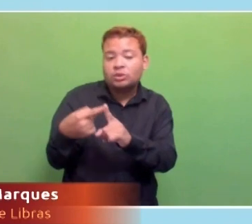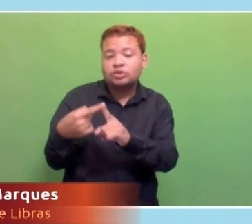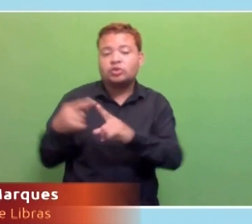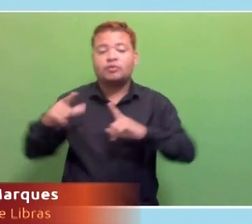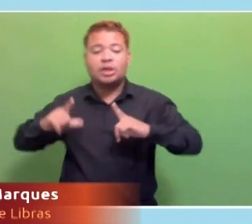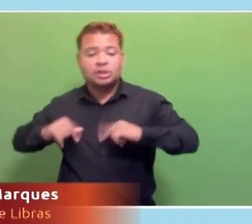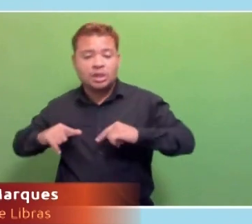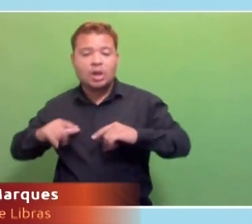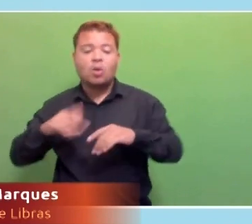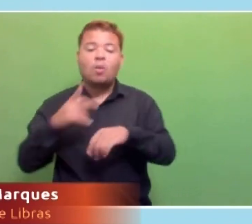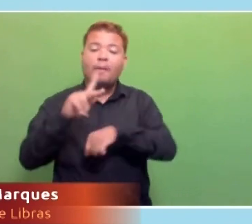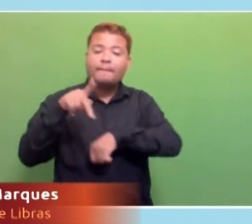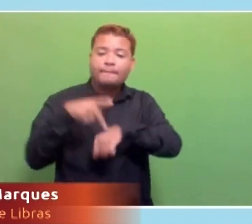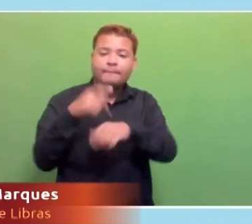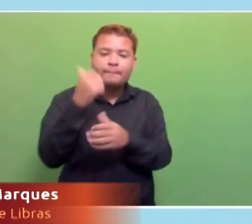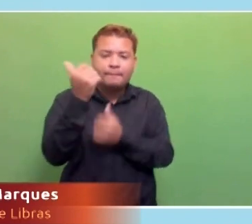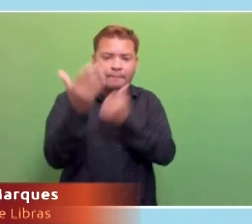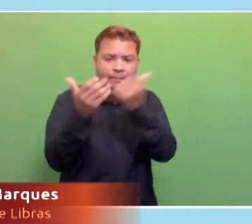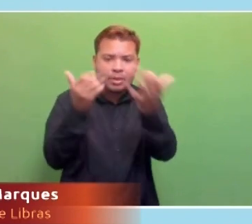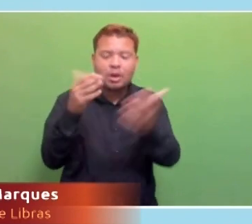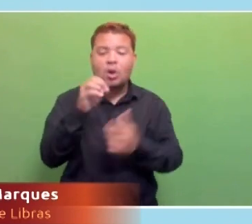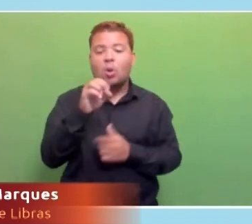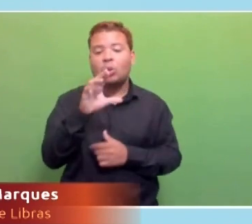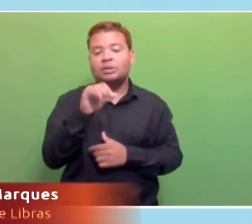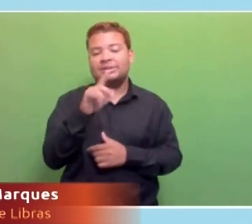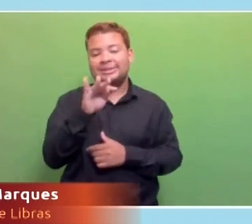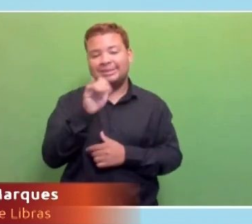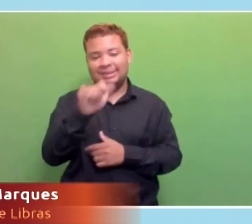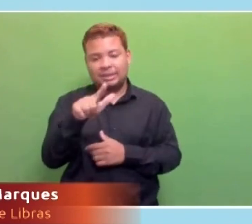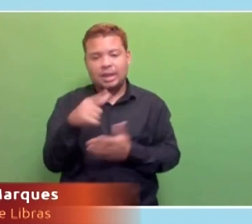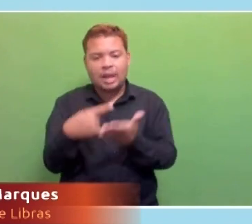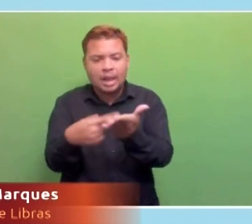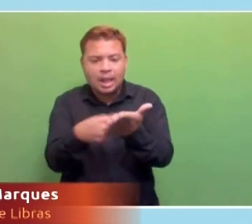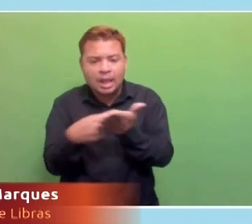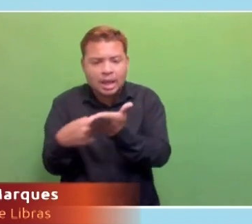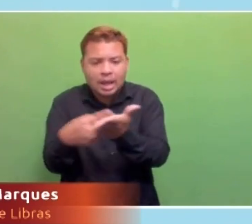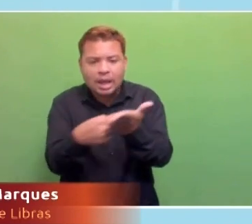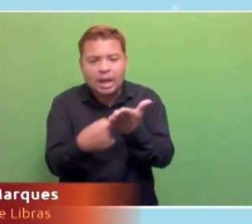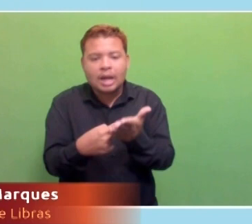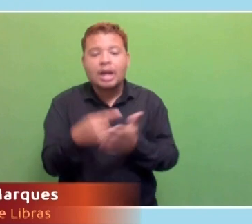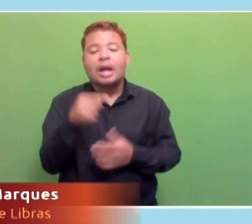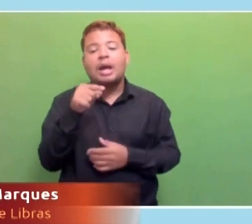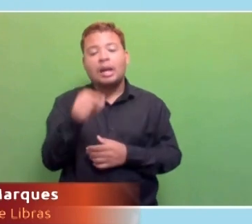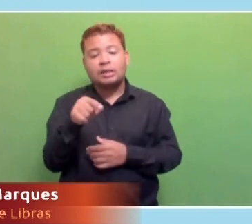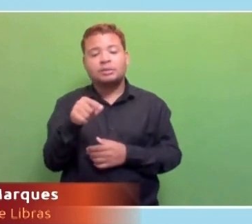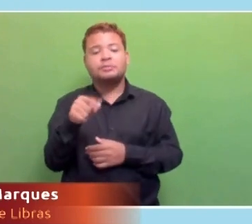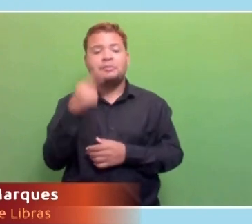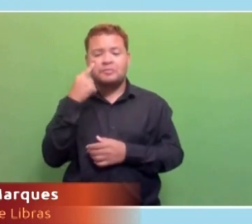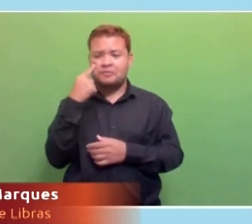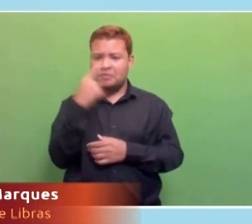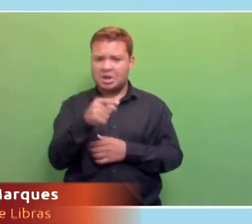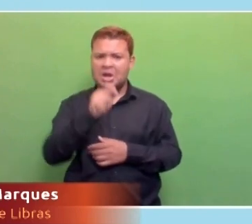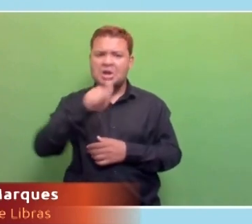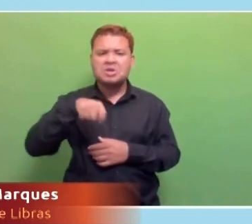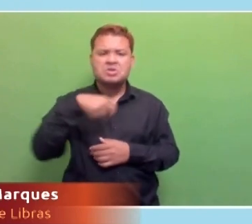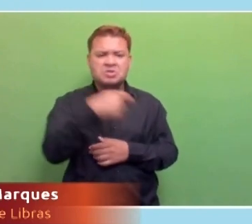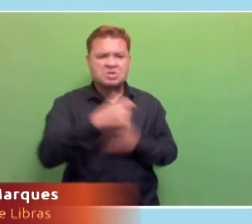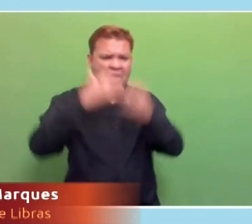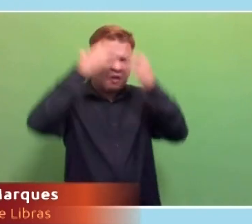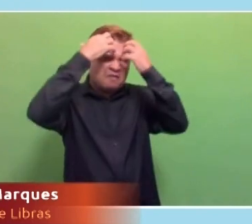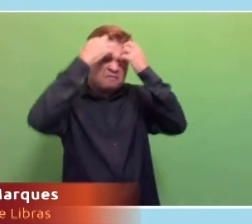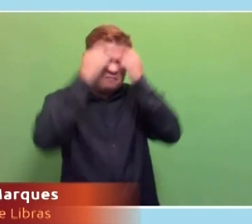que consideram Hamas como um movimento terrorista e não como um movimento político, houve esse isolamento